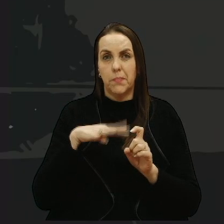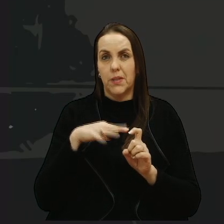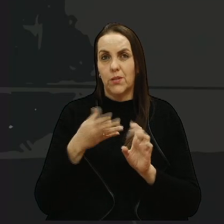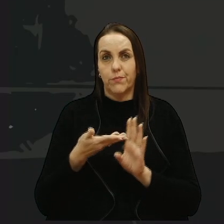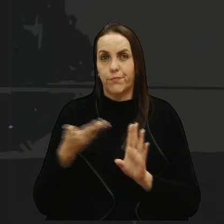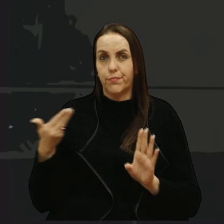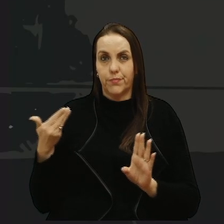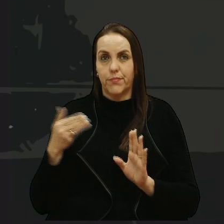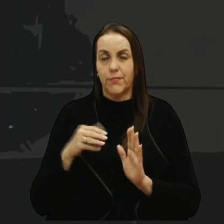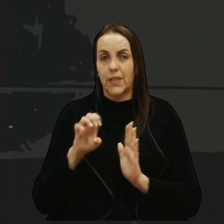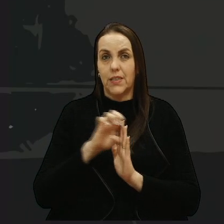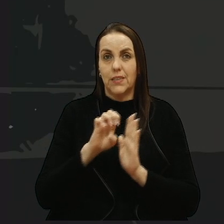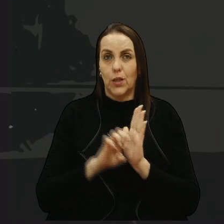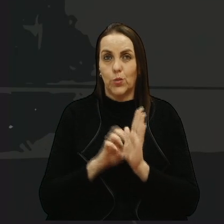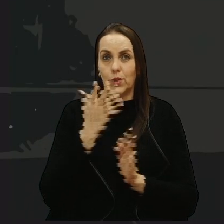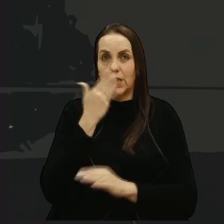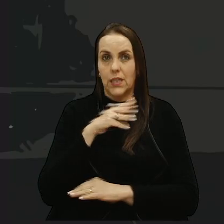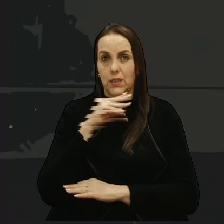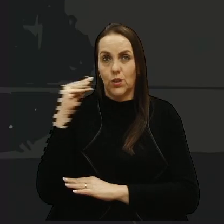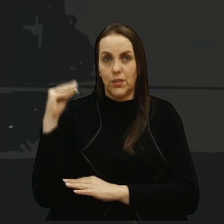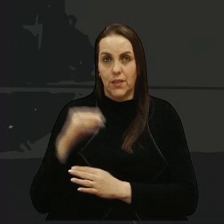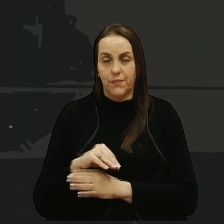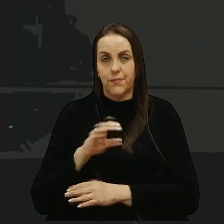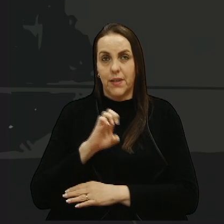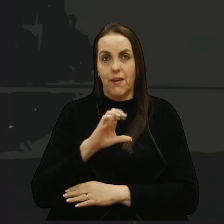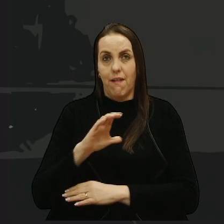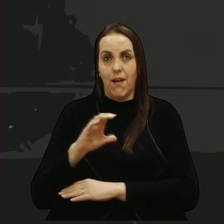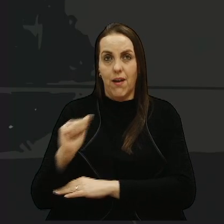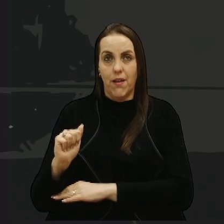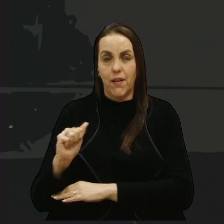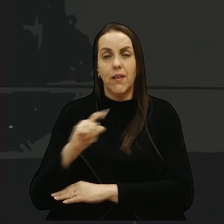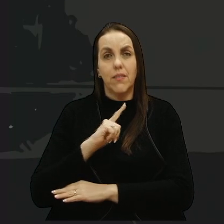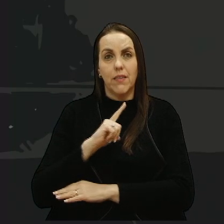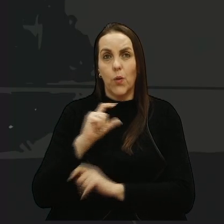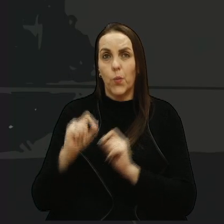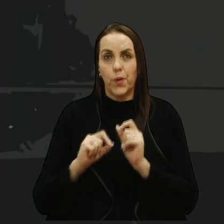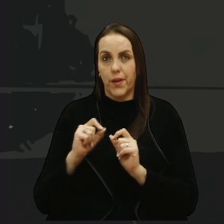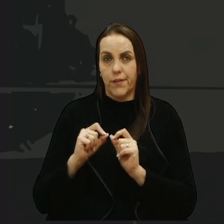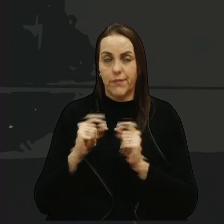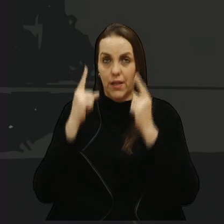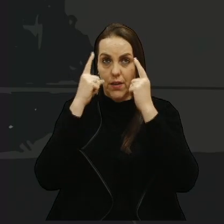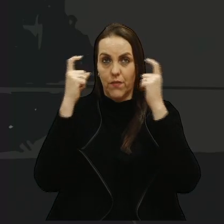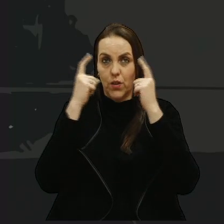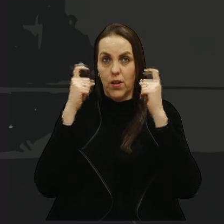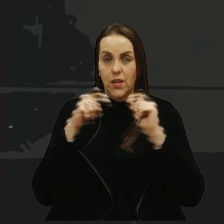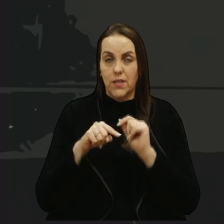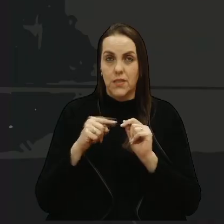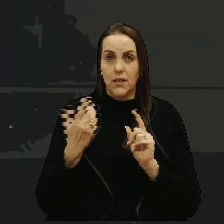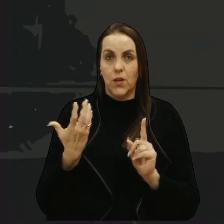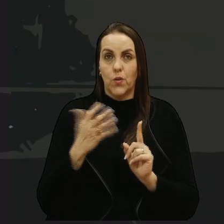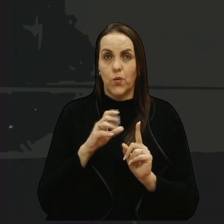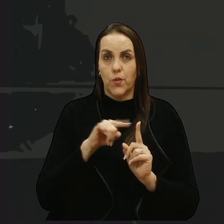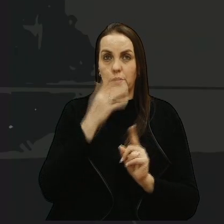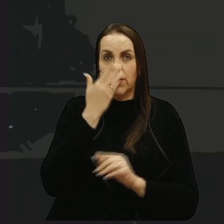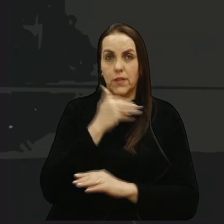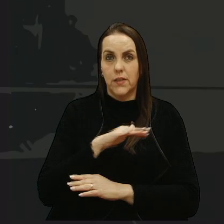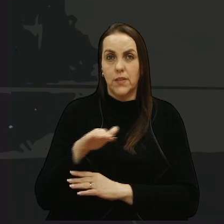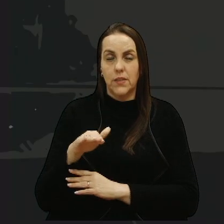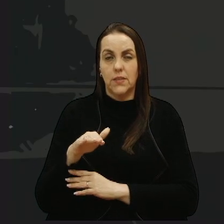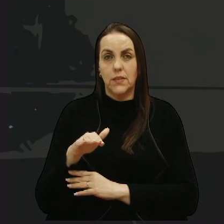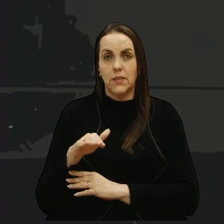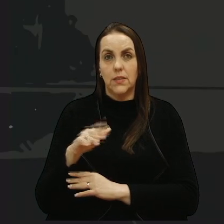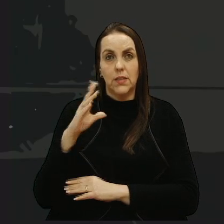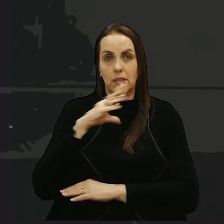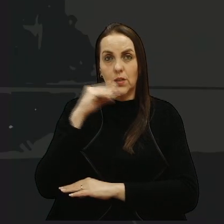do ECA, né? O ECA, ele trata a questão da violência contra as crianças e